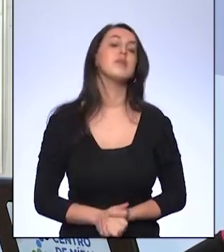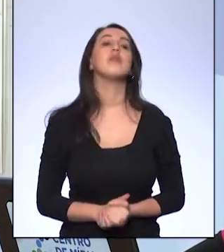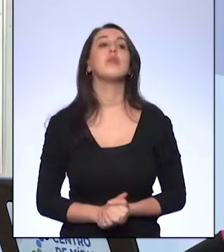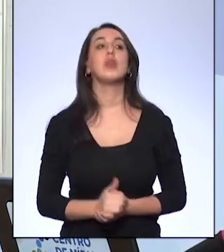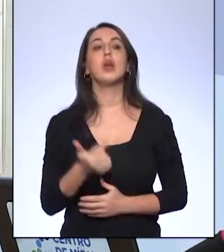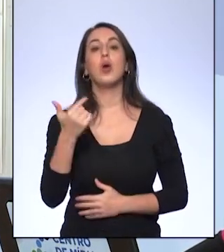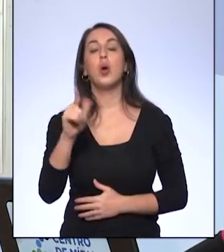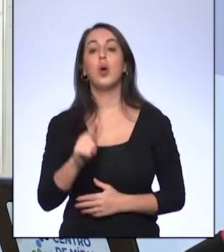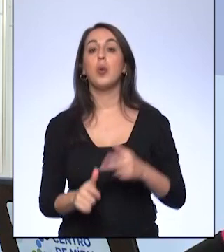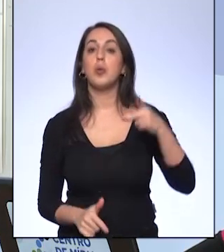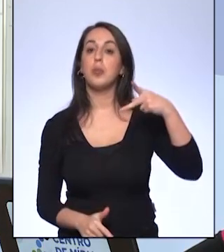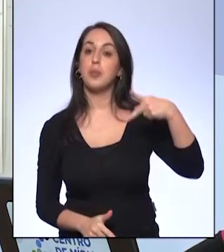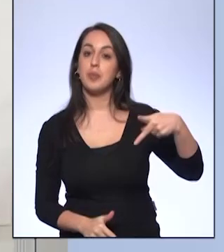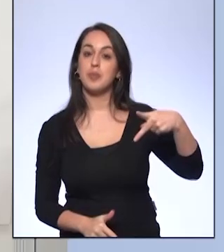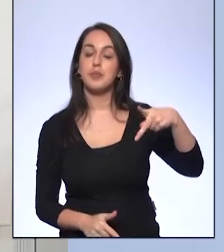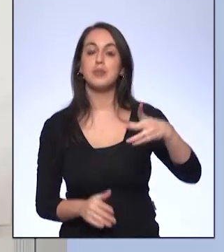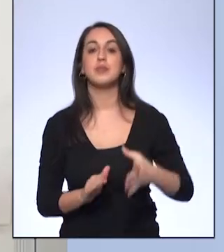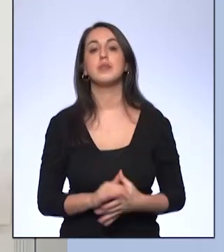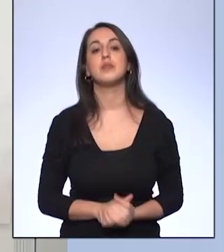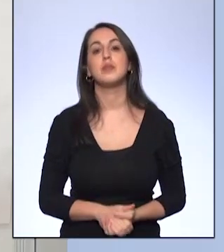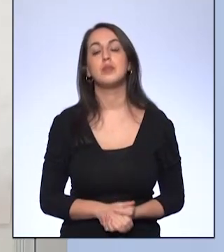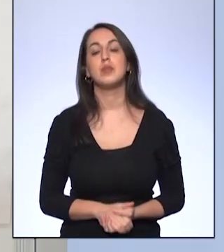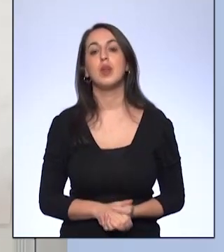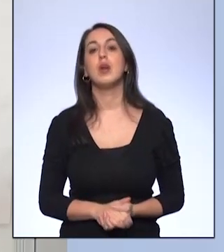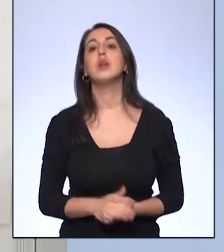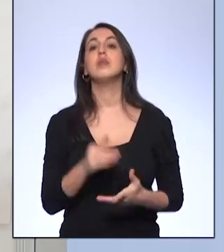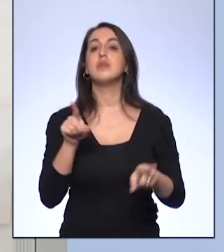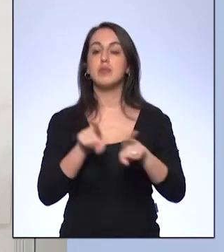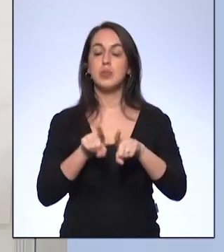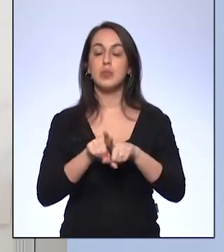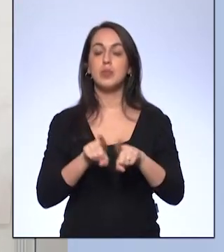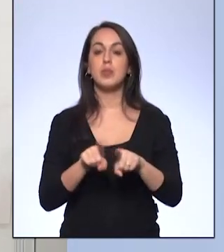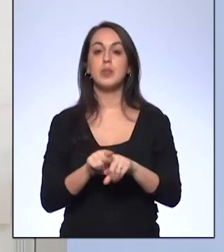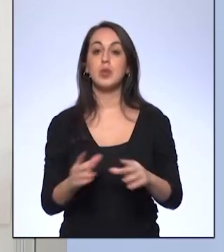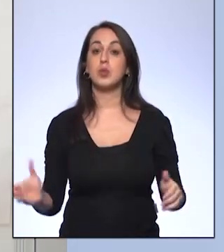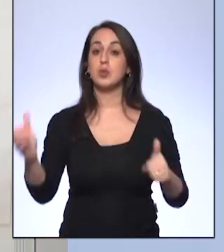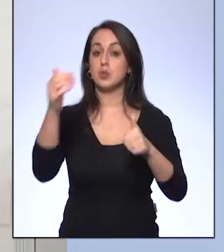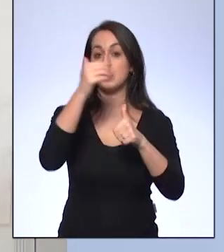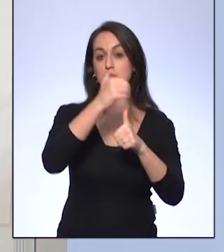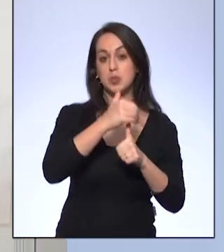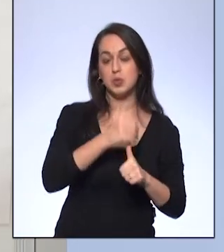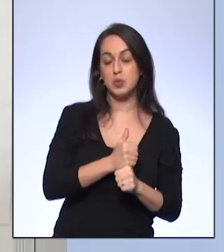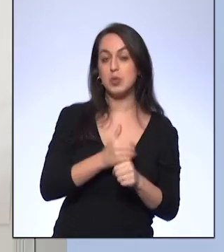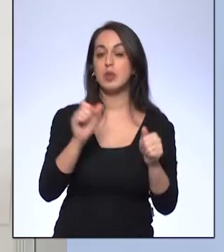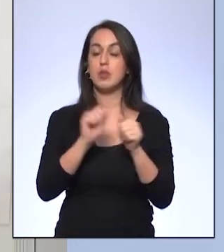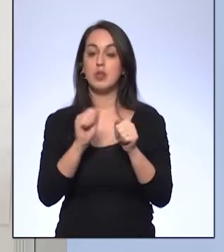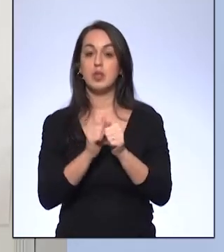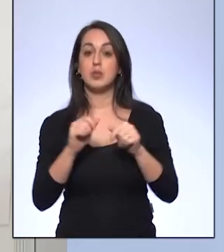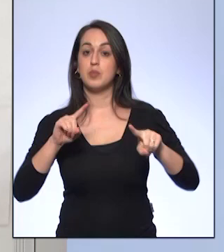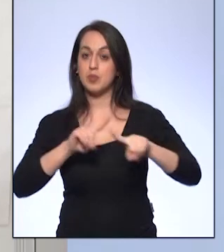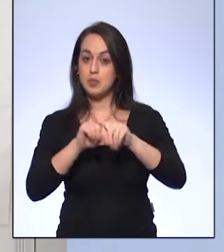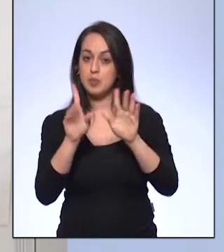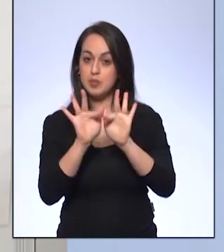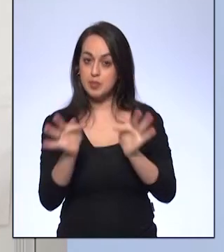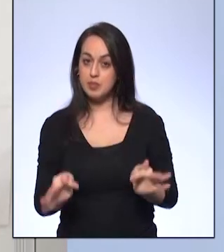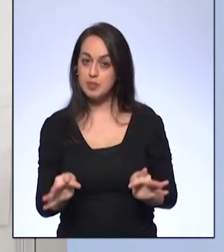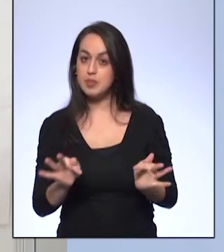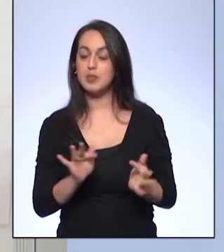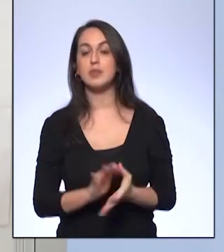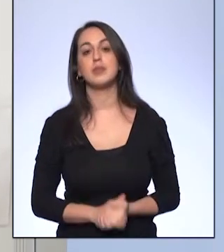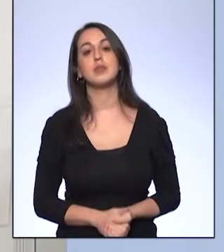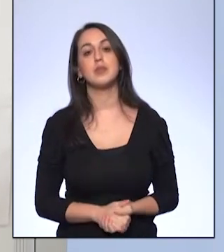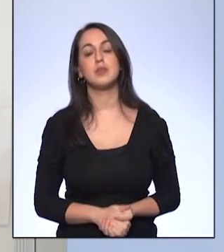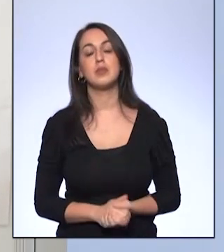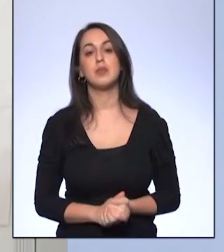P. No P, eu também vou substituir as raízes e fazer a multiplicação simples delas. Então, eu vou